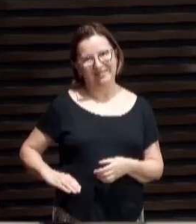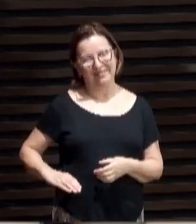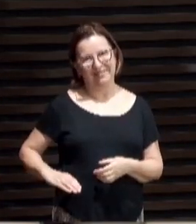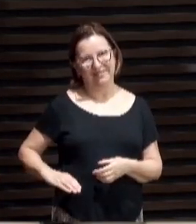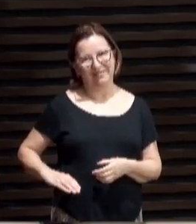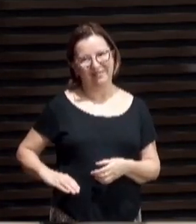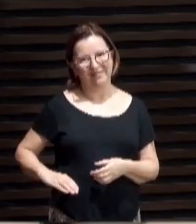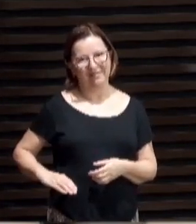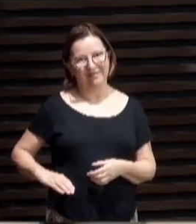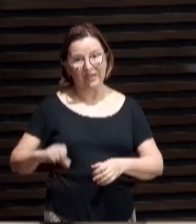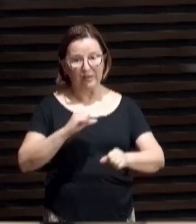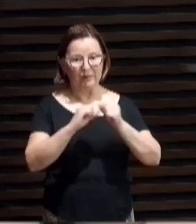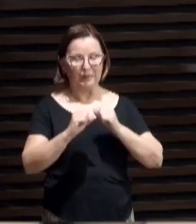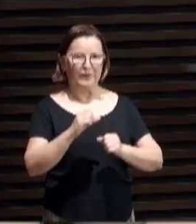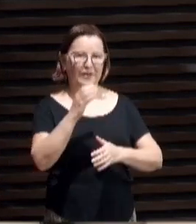do Salmo 2.